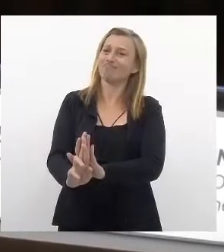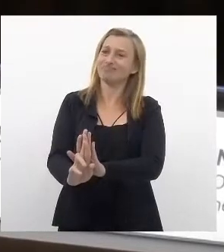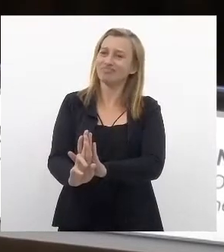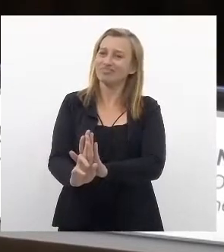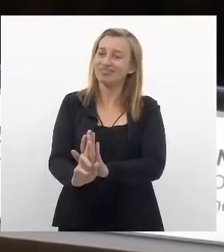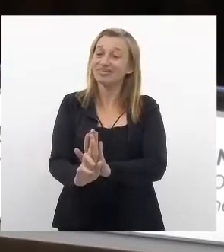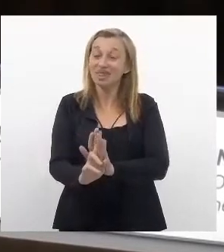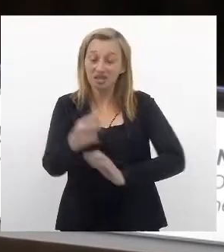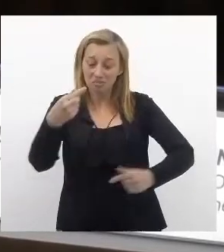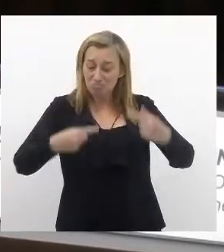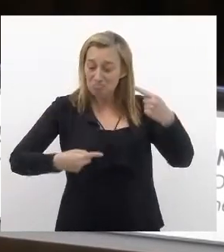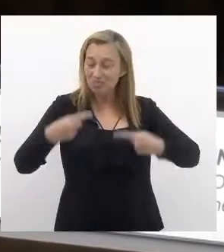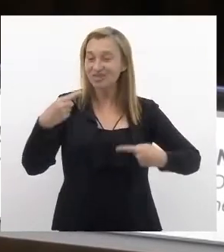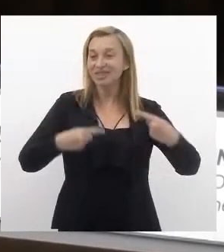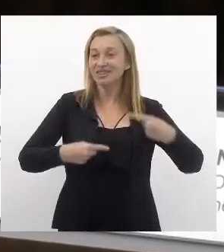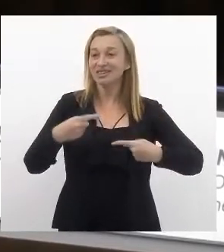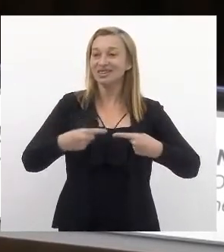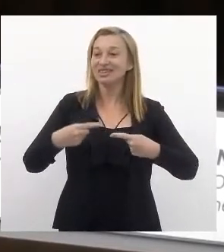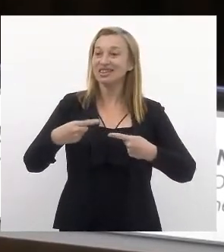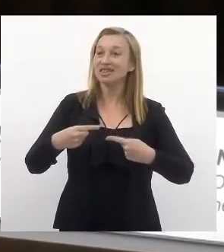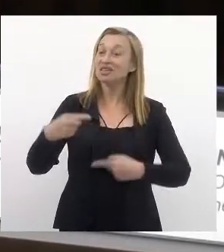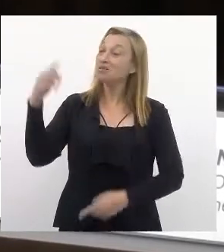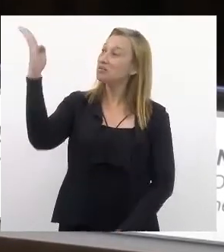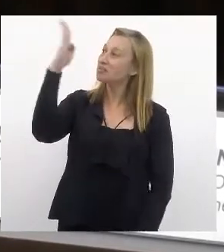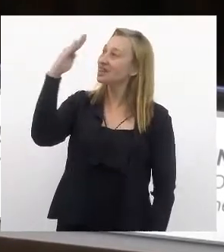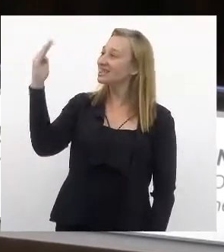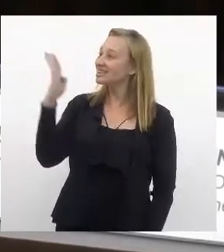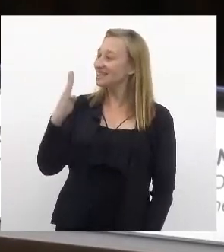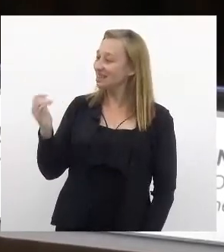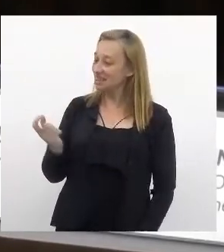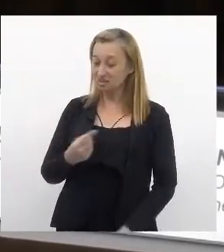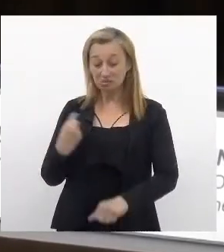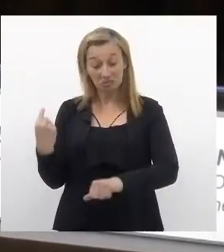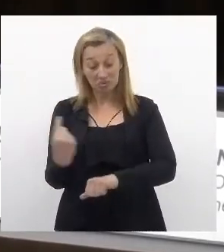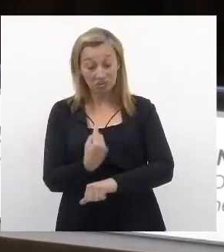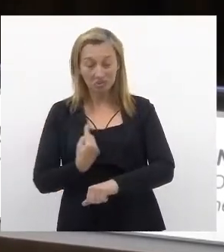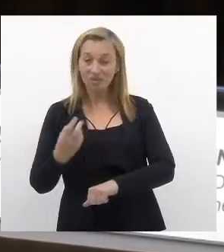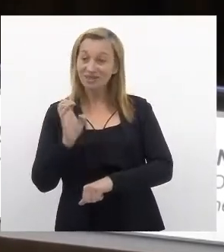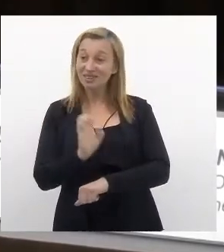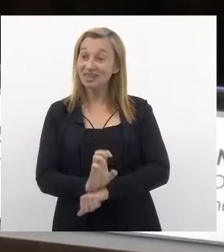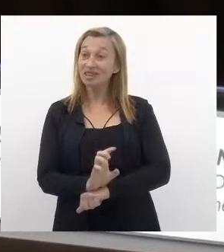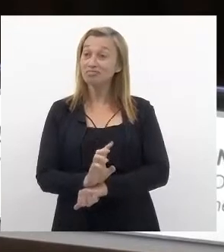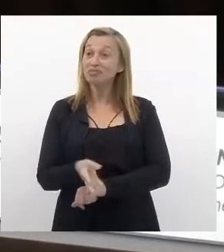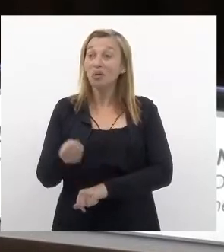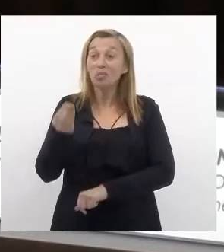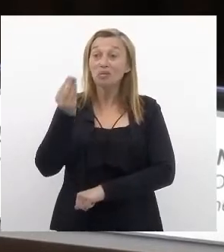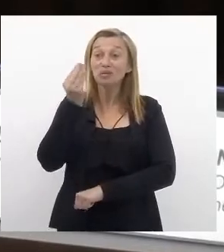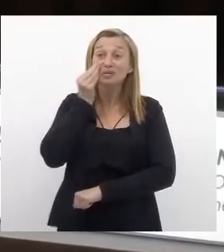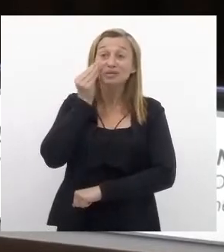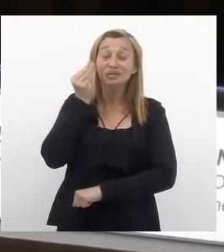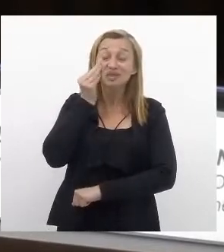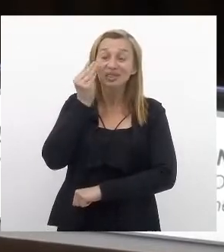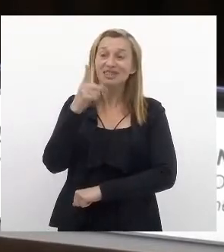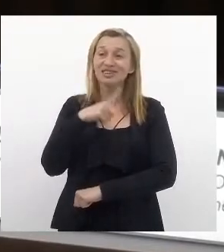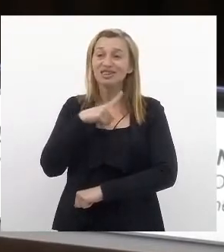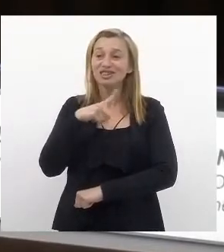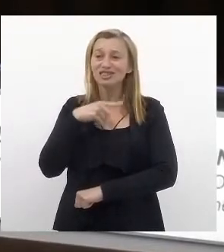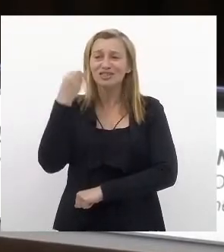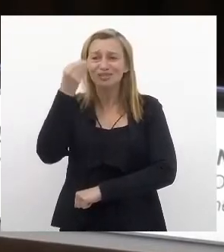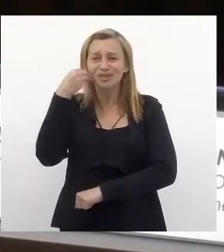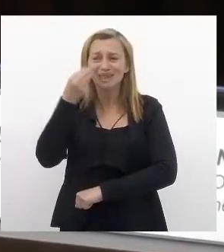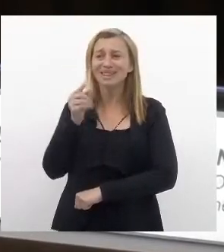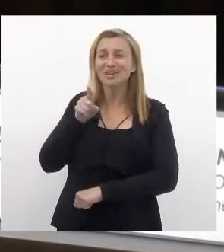para a política brasileira e do nosso Estado e pela oportunidade que tive de conviver